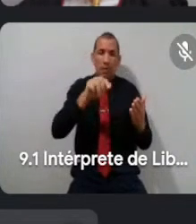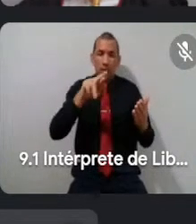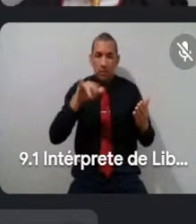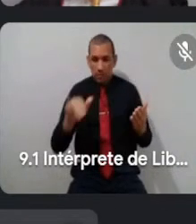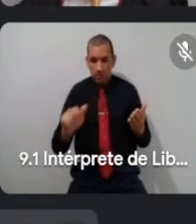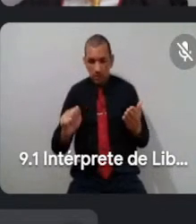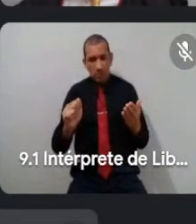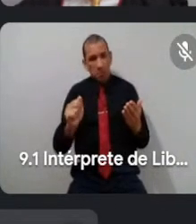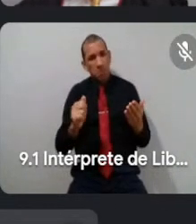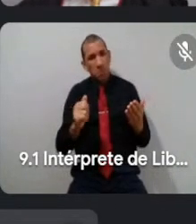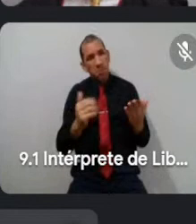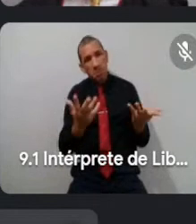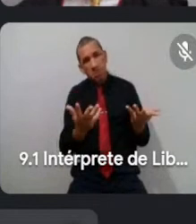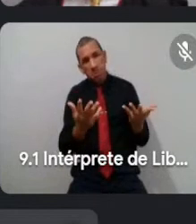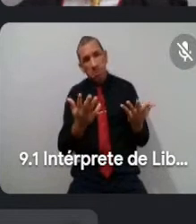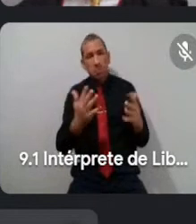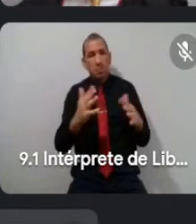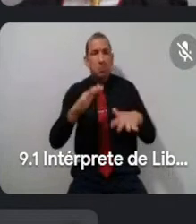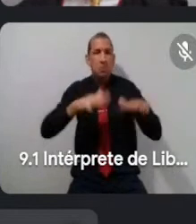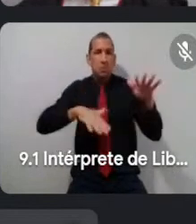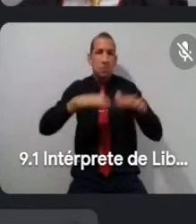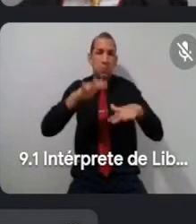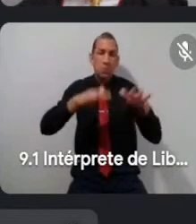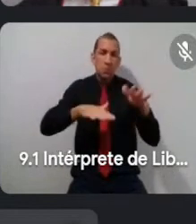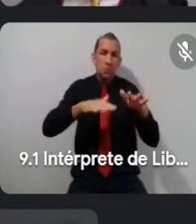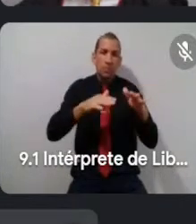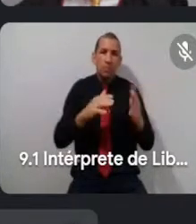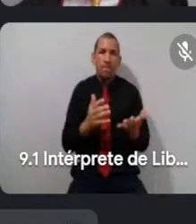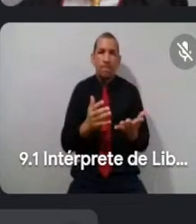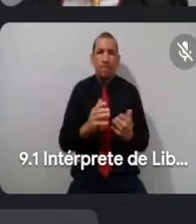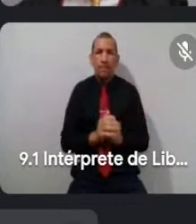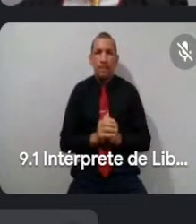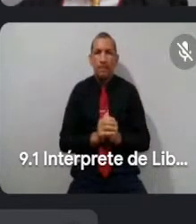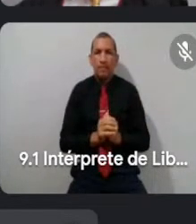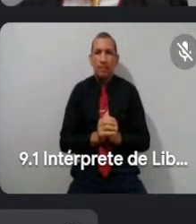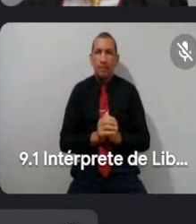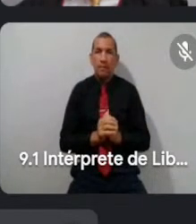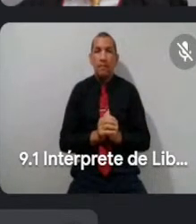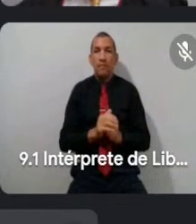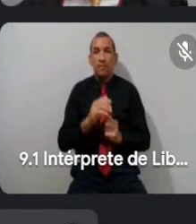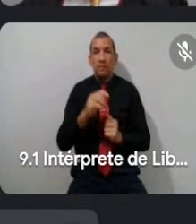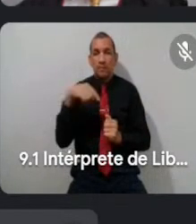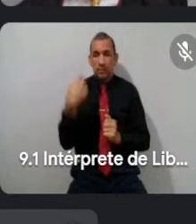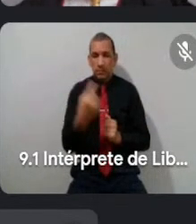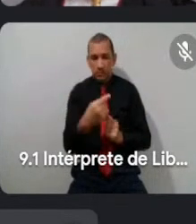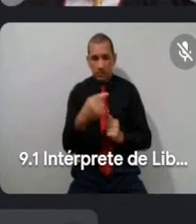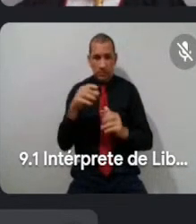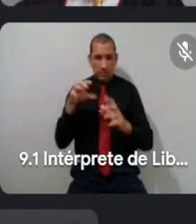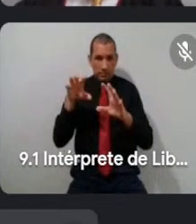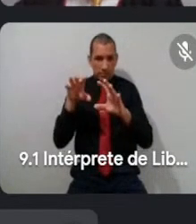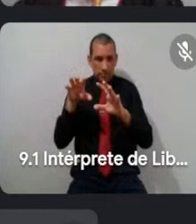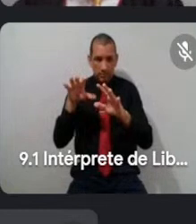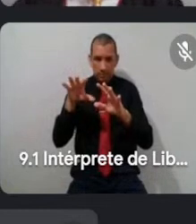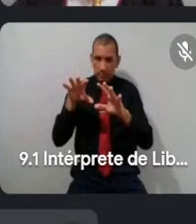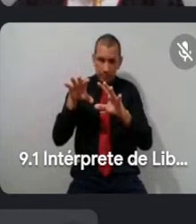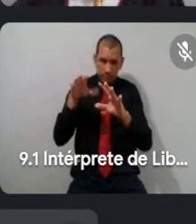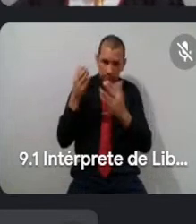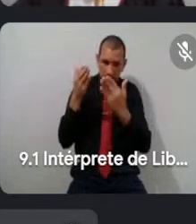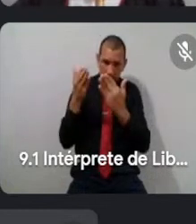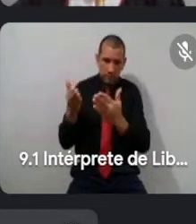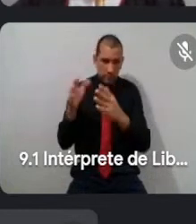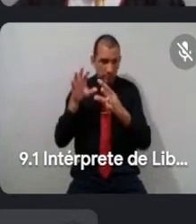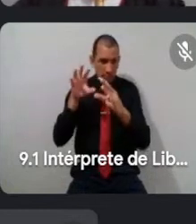Melo o início mesmo indício a é um basta não é suficiente para caçar uma candidatura para chegar